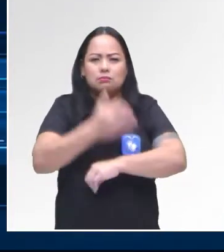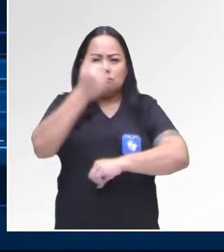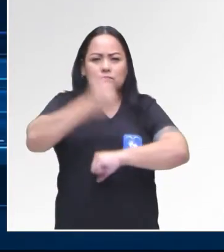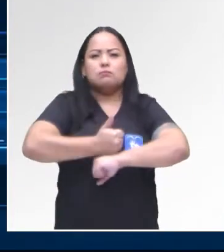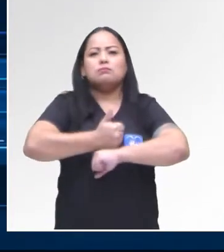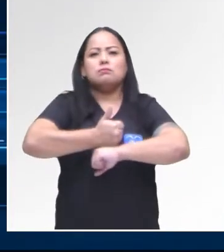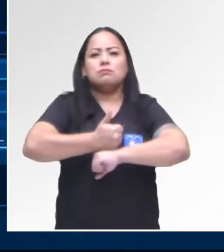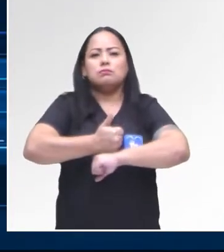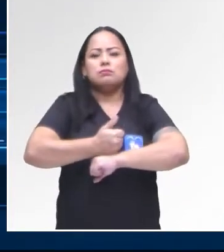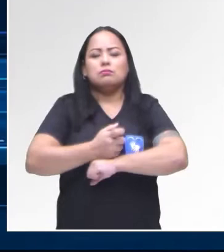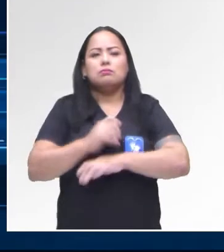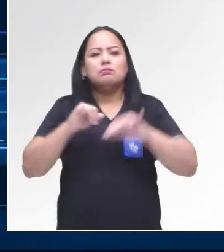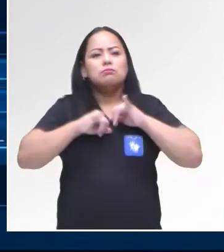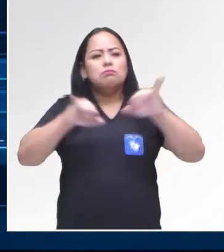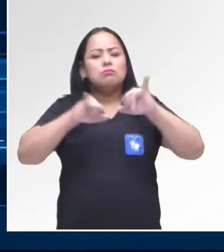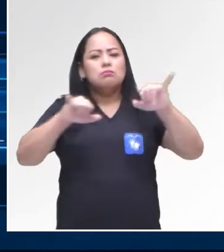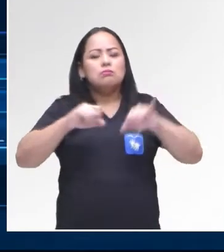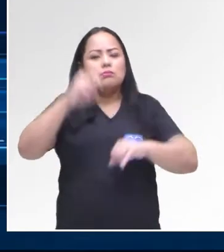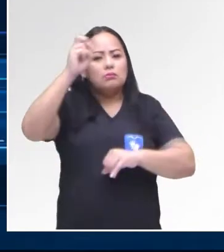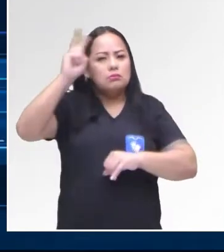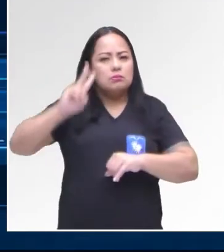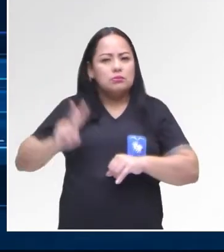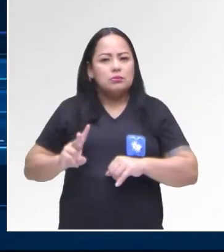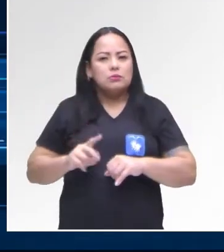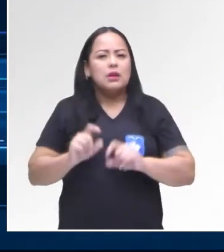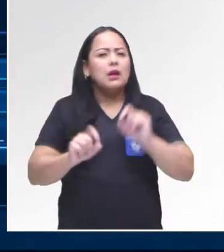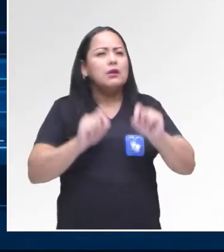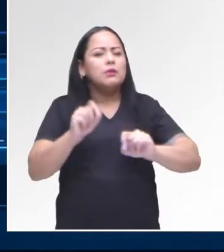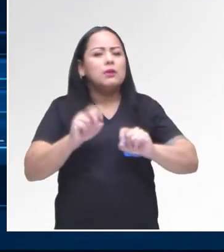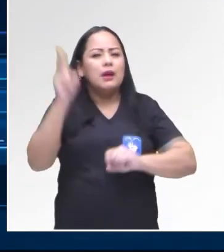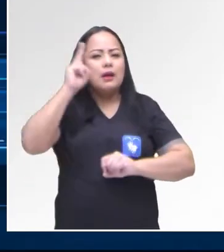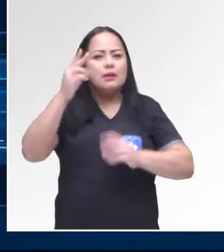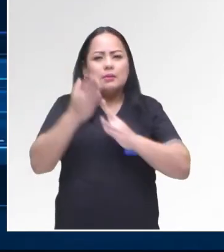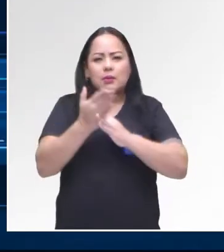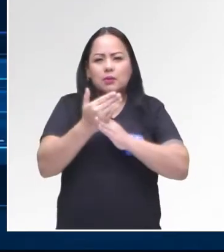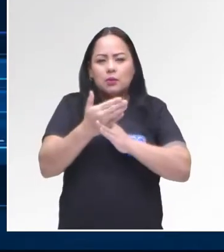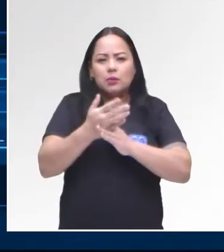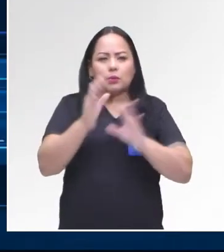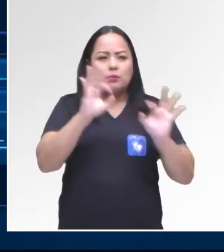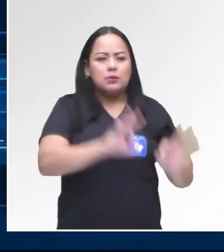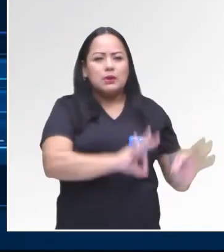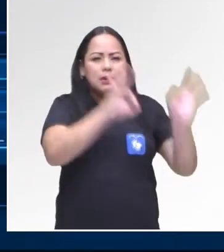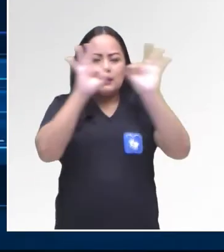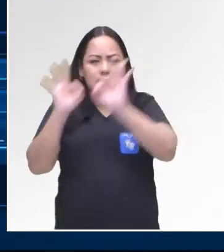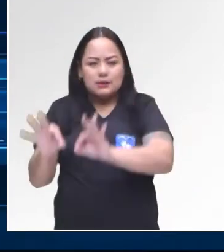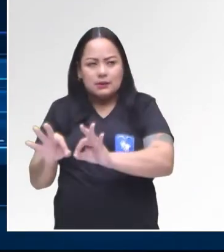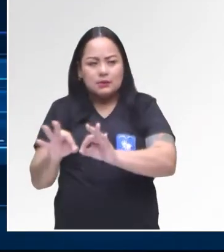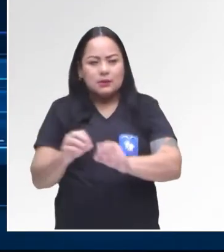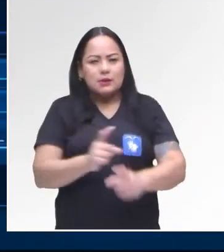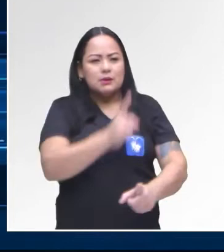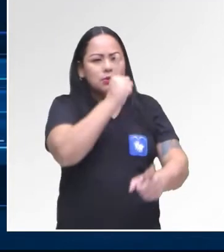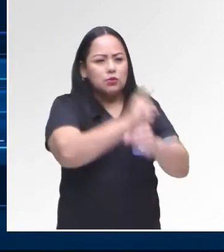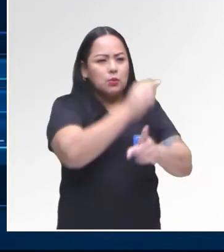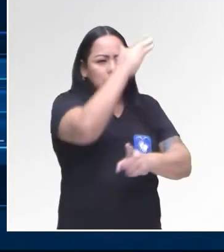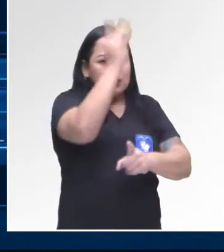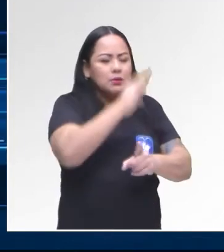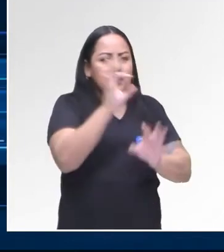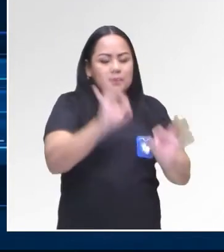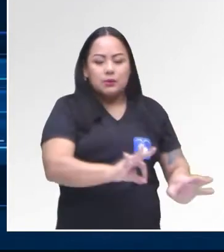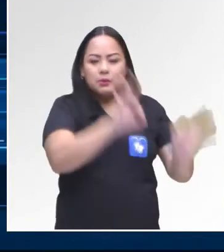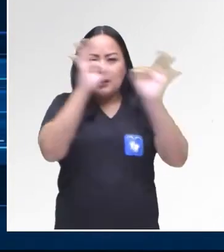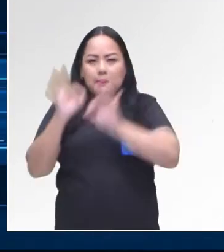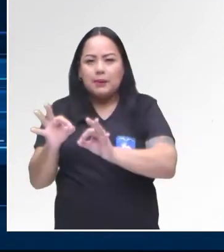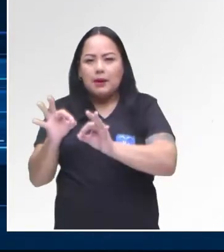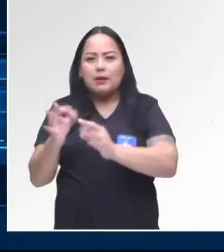história nos diz isso. E o que você lembra a respeito do barroco? Saindo do quinhentismo para o barroco, o que você lembra a respeito dele? O que o